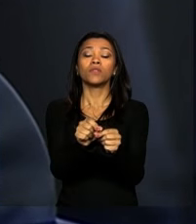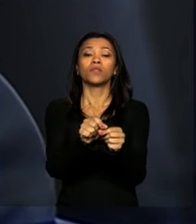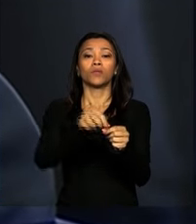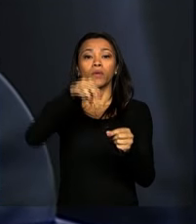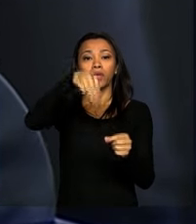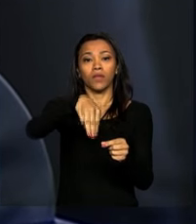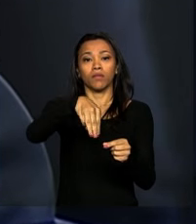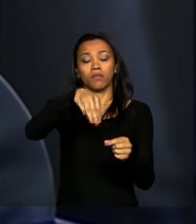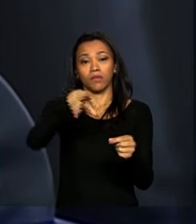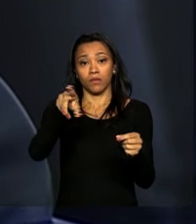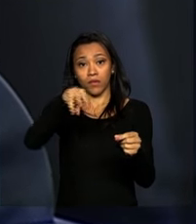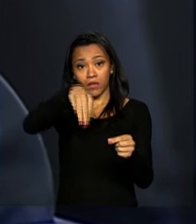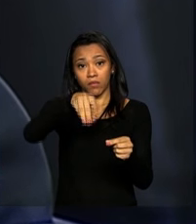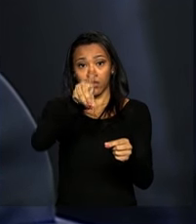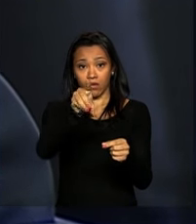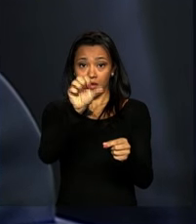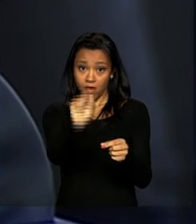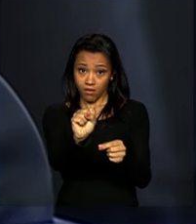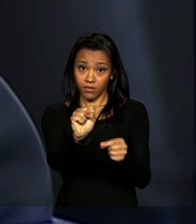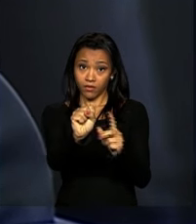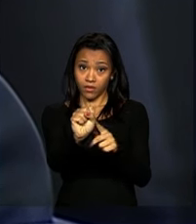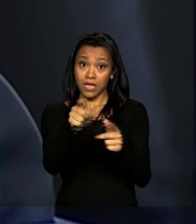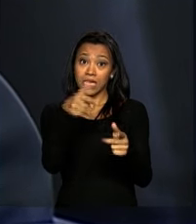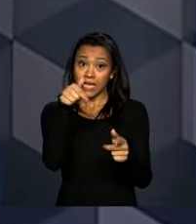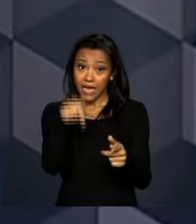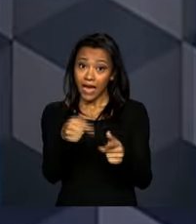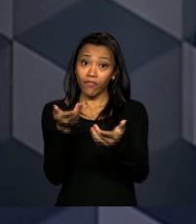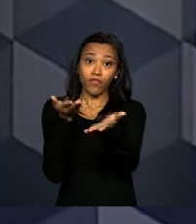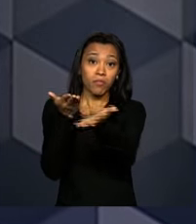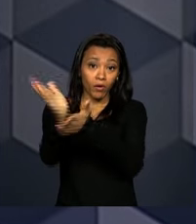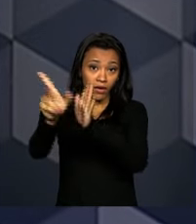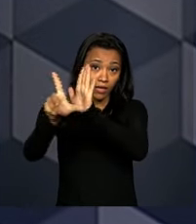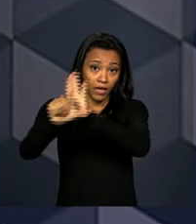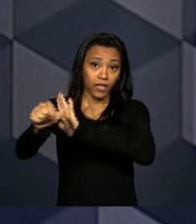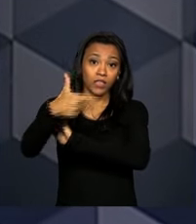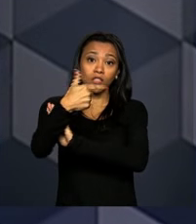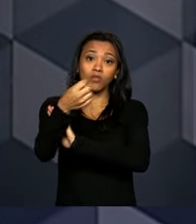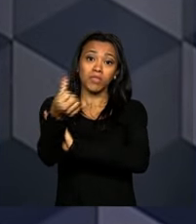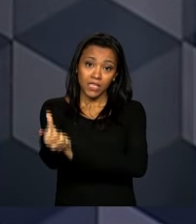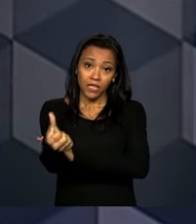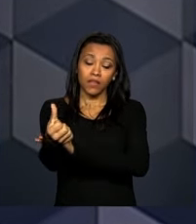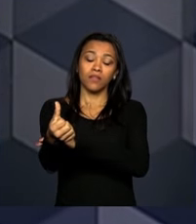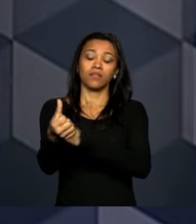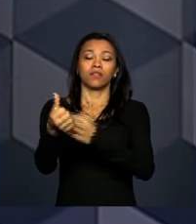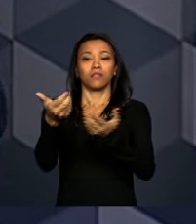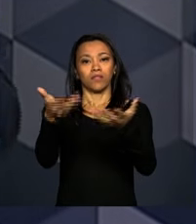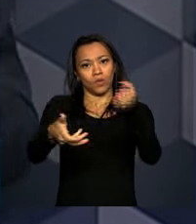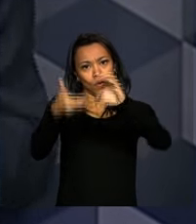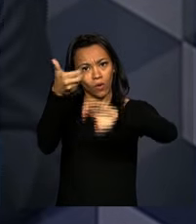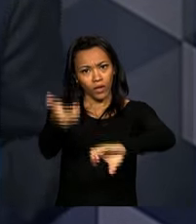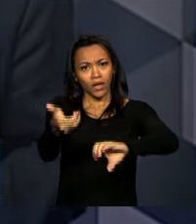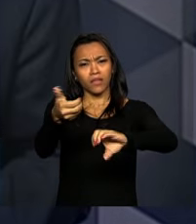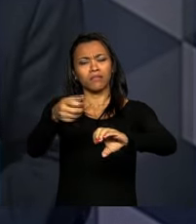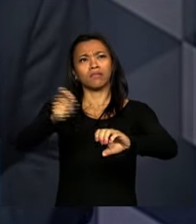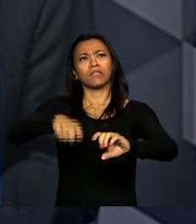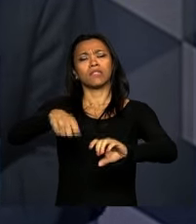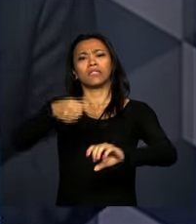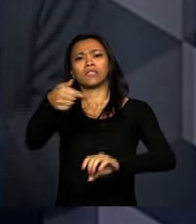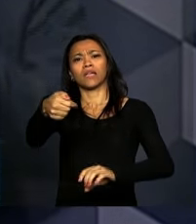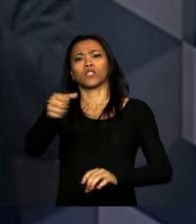A Lausanne foi aprovada em 2006, pelo Congresso Nacional, em